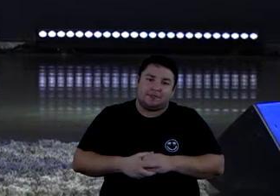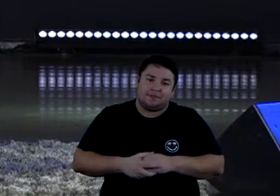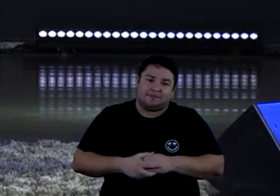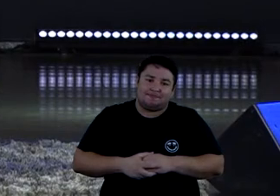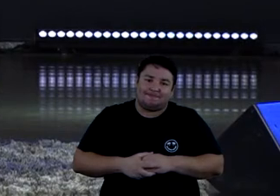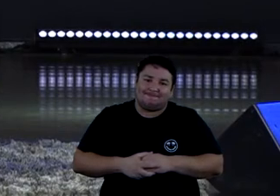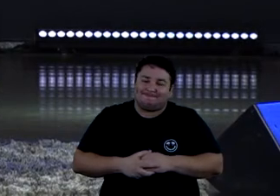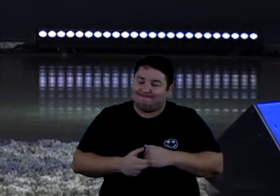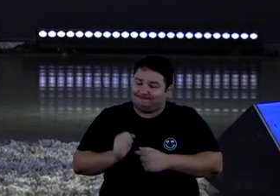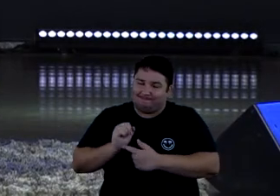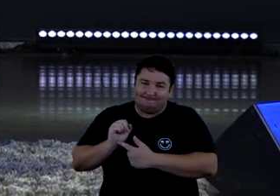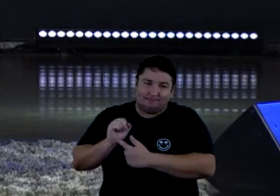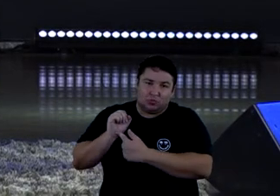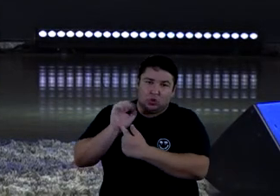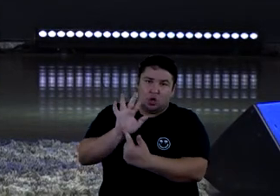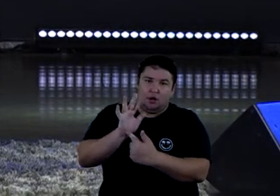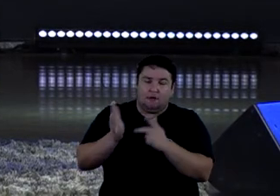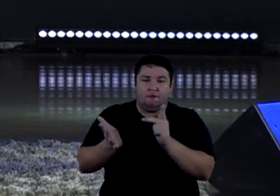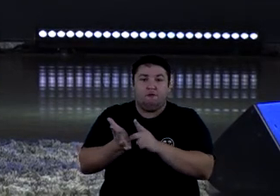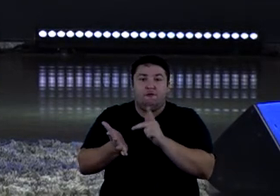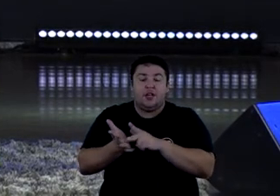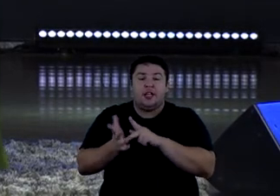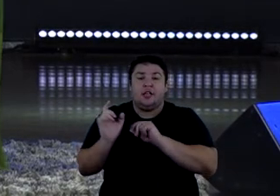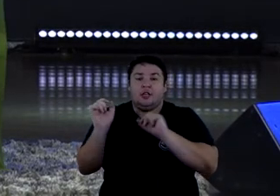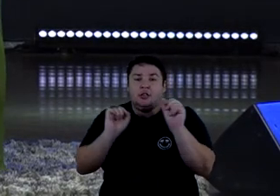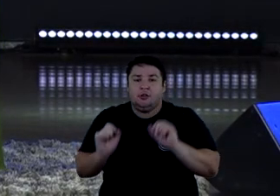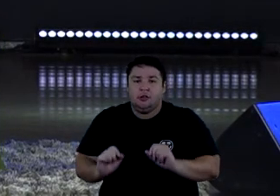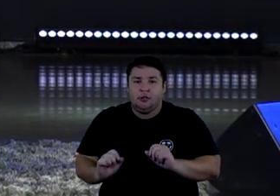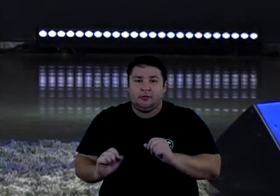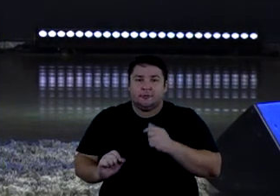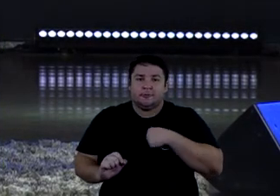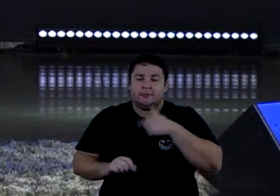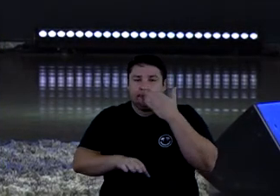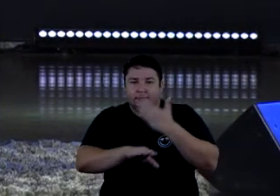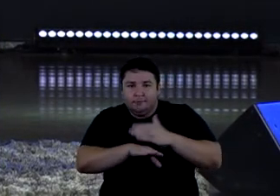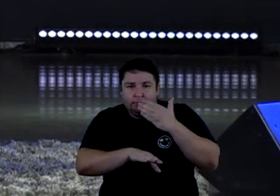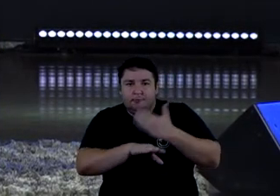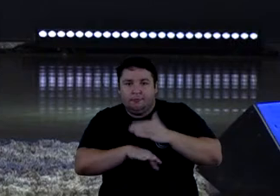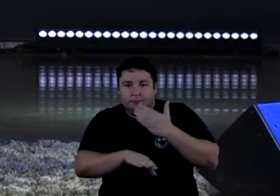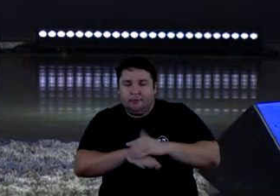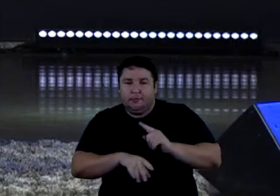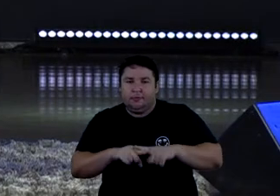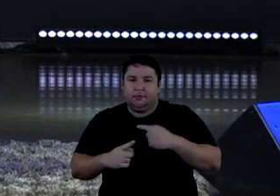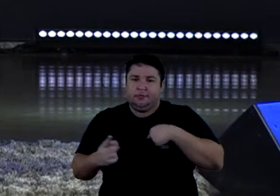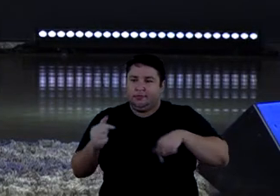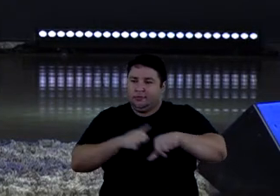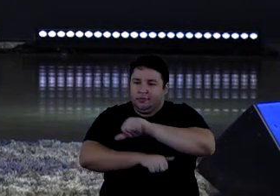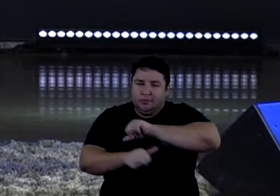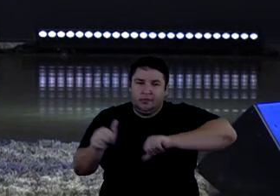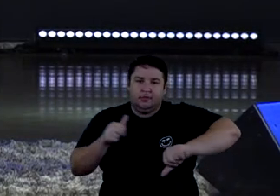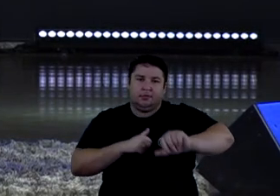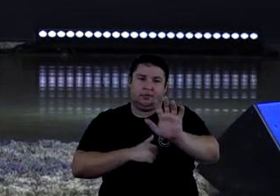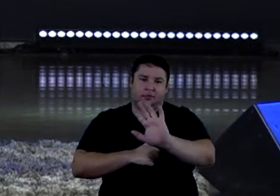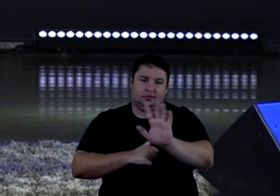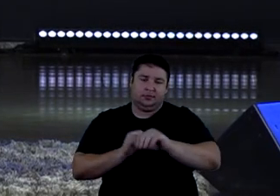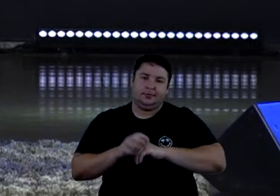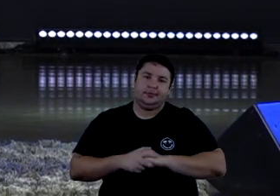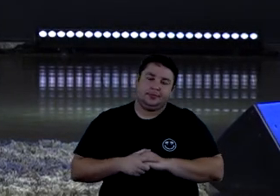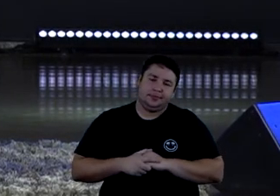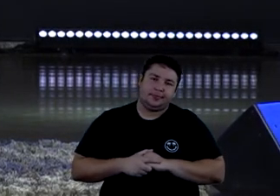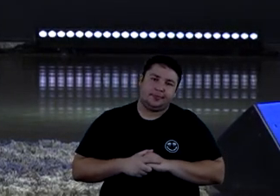ele manifesta a verdade. A verdade é: eu fui treinado, mas eu não fui transformado.